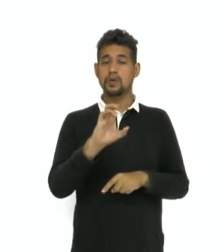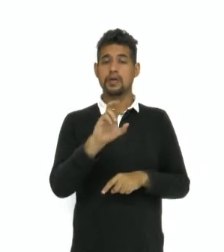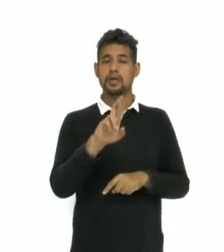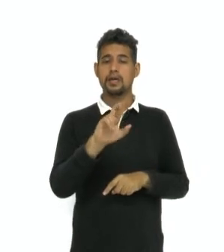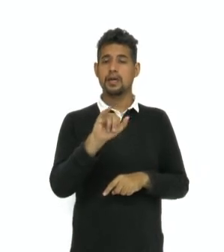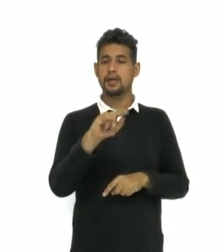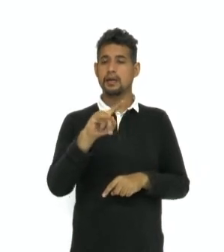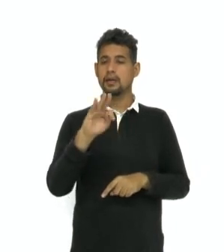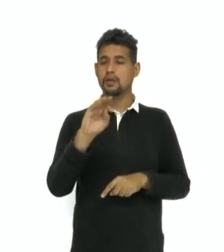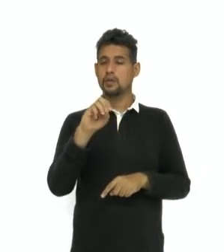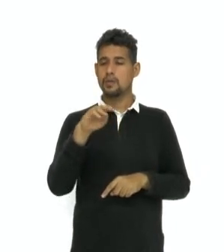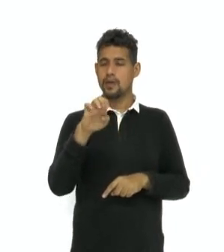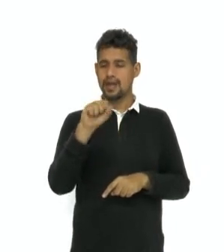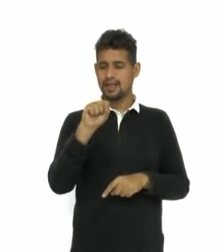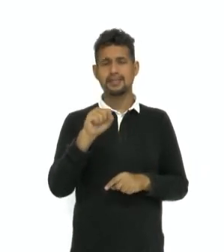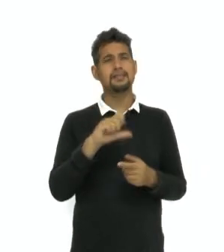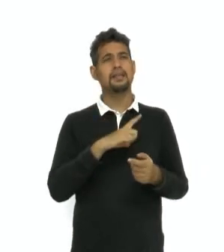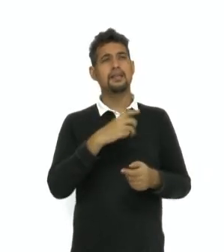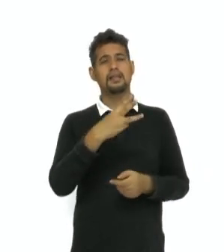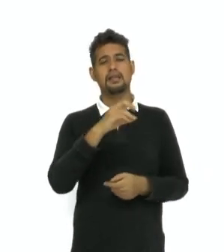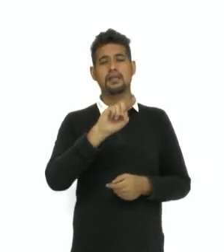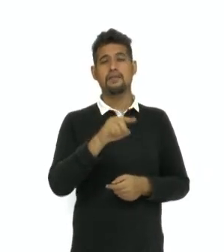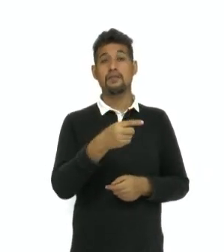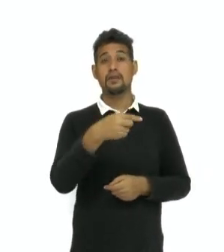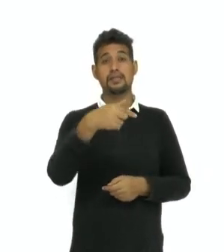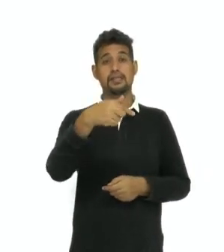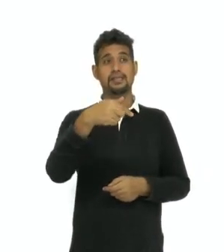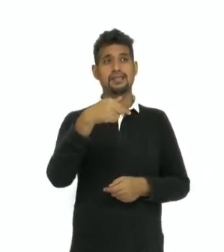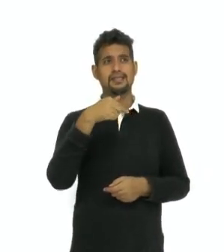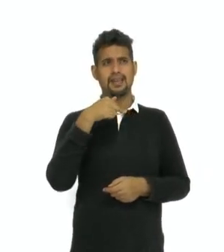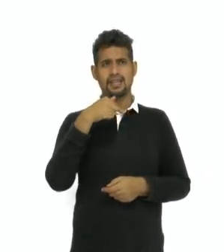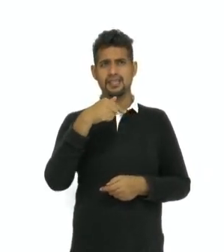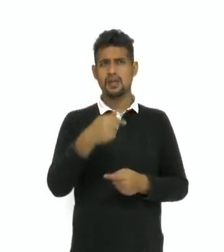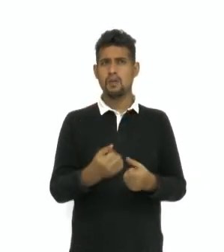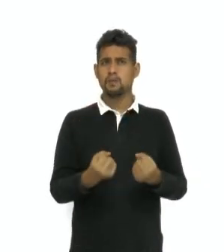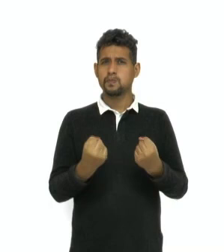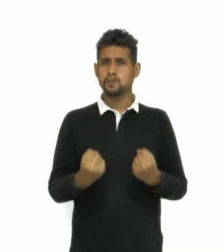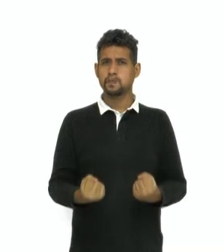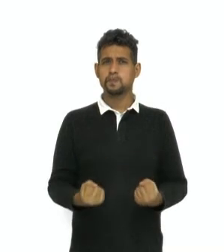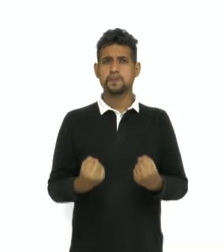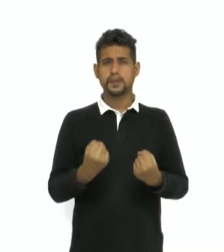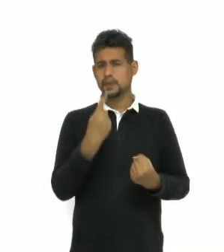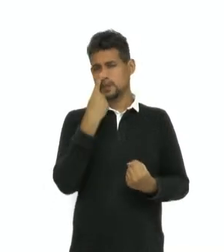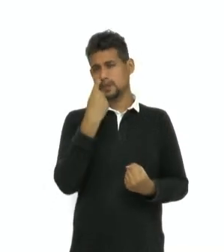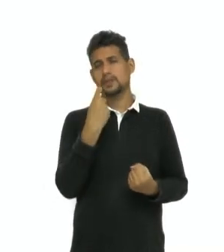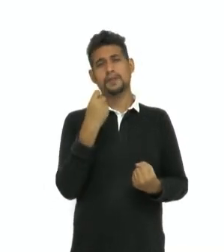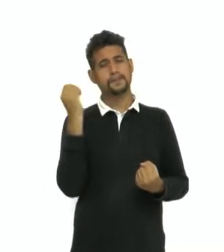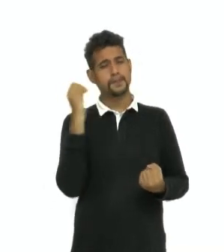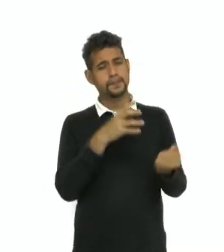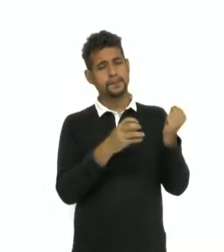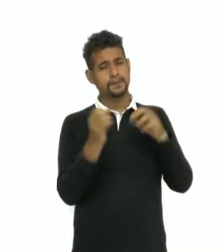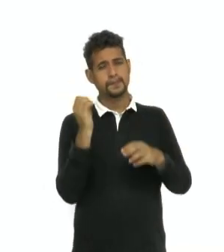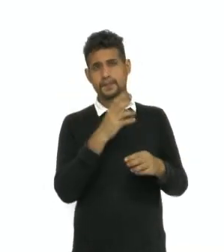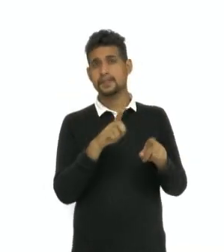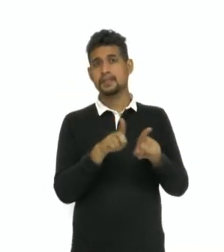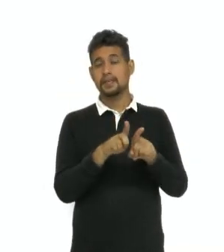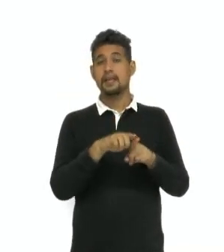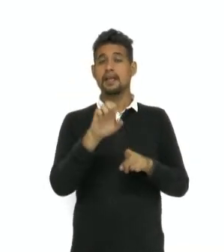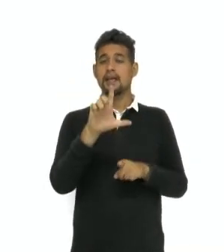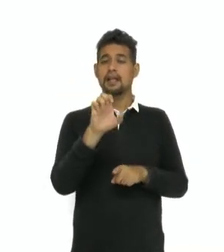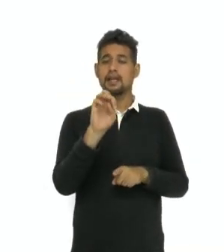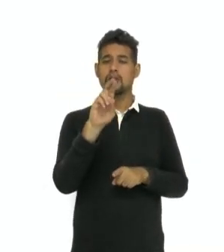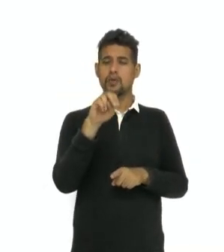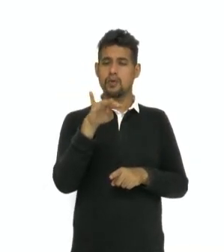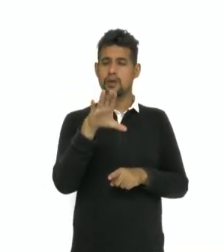criptomoedas produz cerca de 30,7 toneladas de lixo eletrônico por ano. Esses são os dados de uma recente